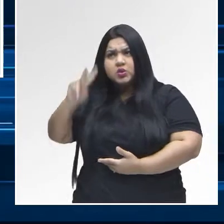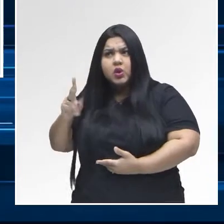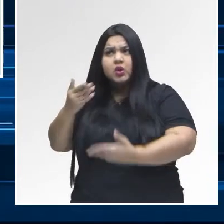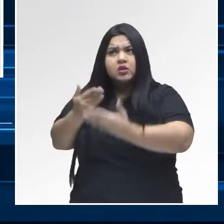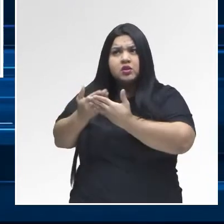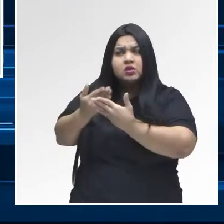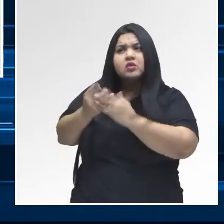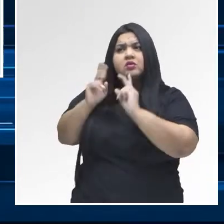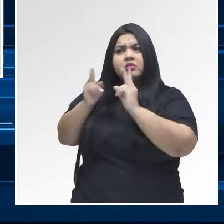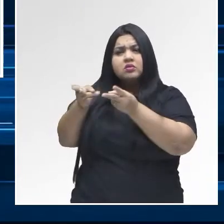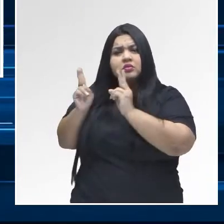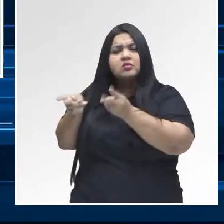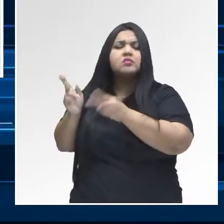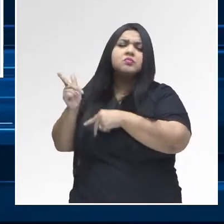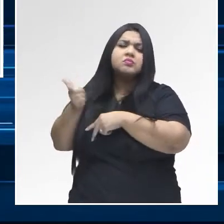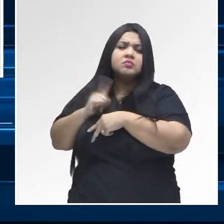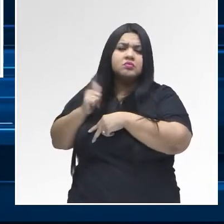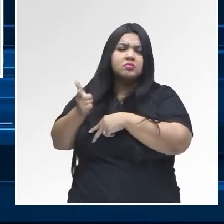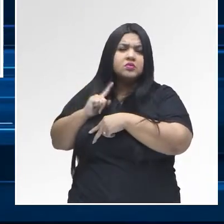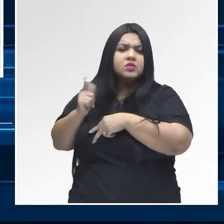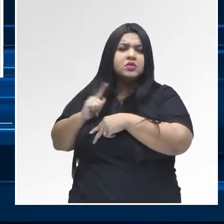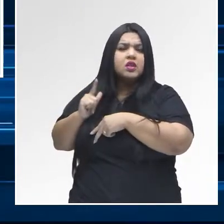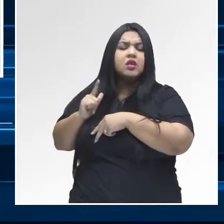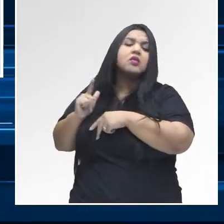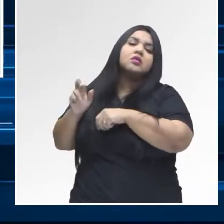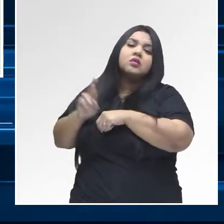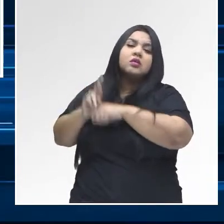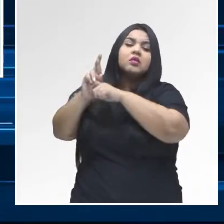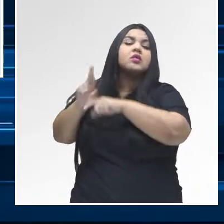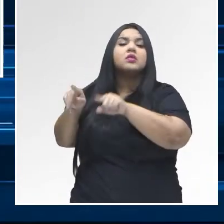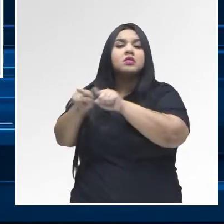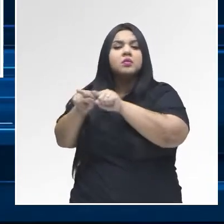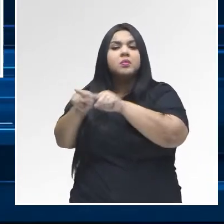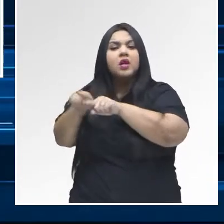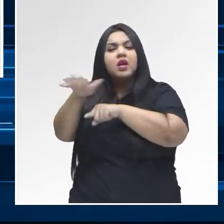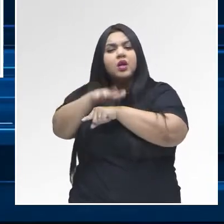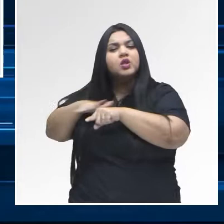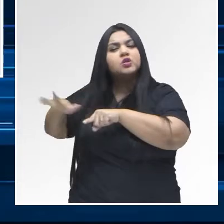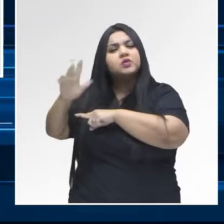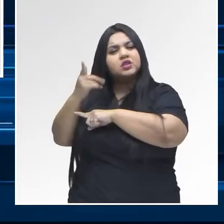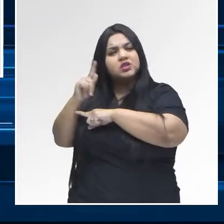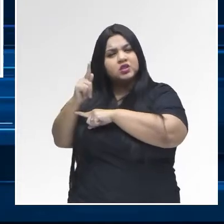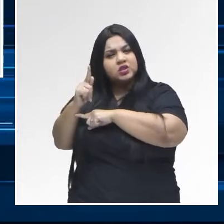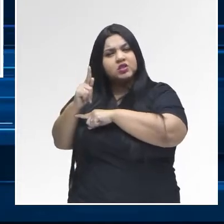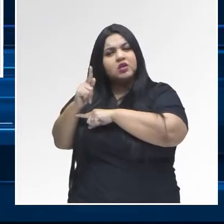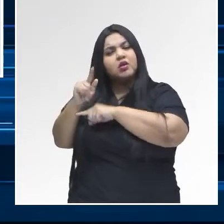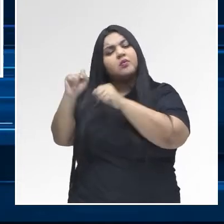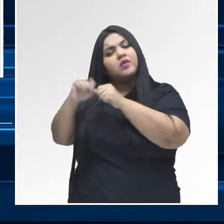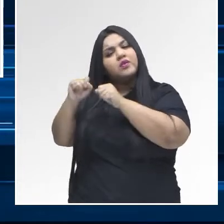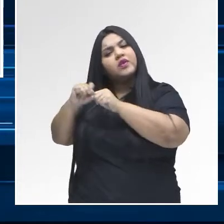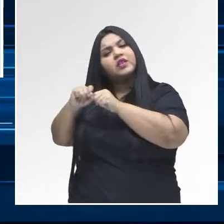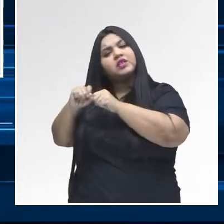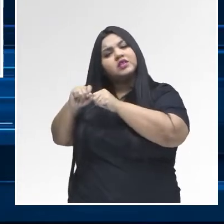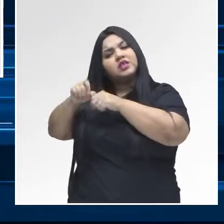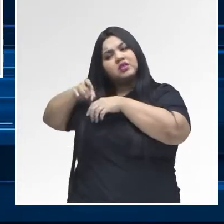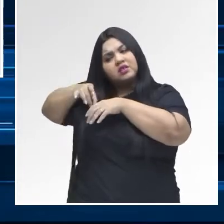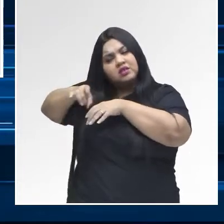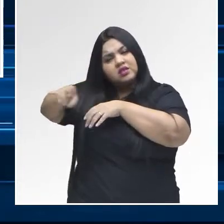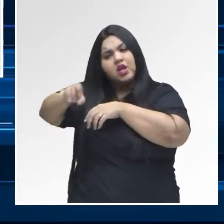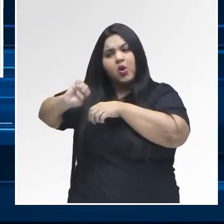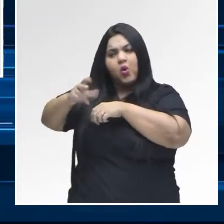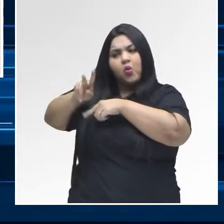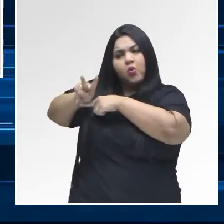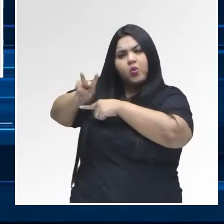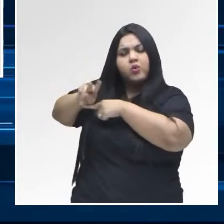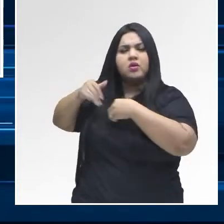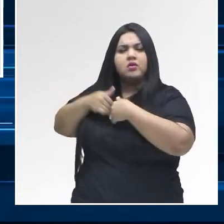guerra disputando recursos, não só recursos, como também o espaço geográfico para a produção de alimentos ou criação de animais.